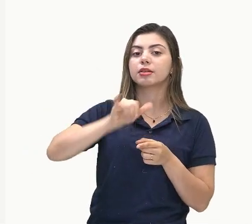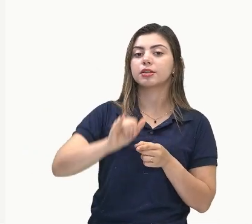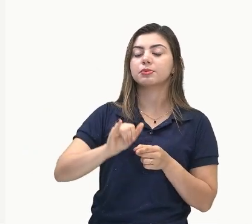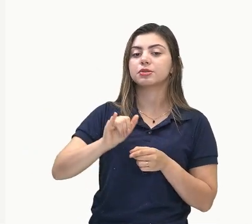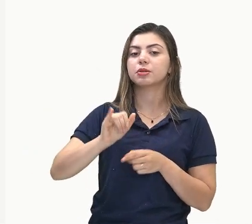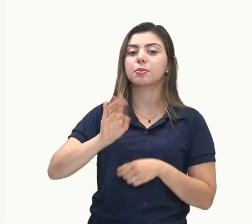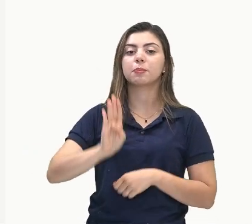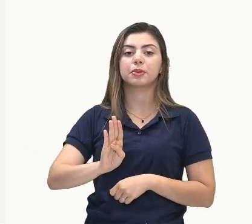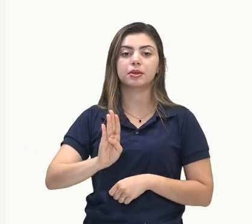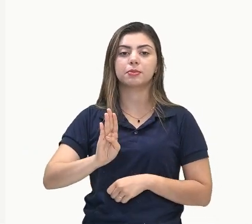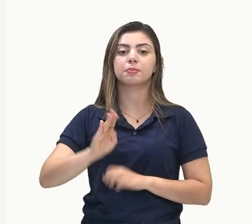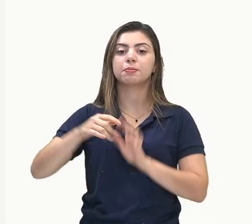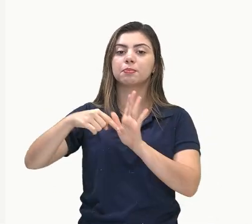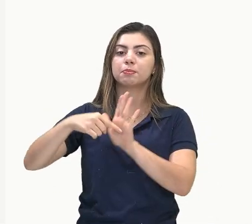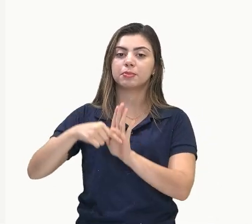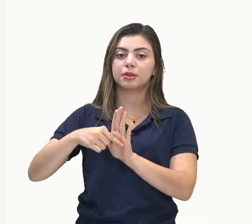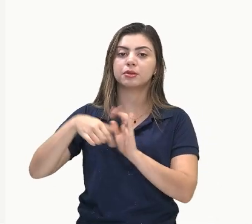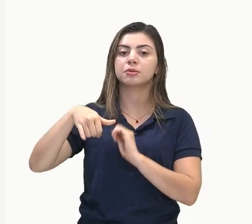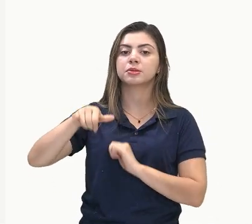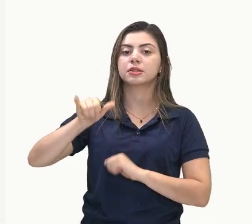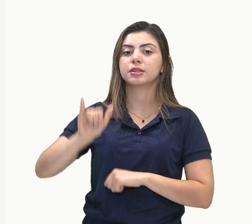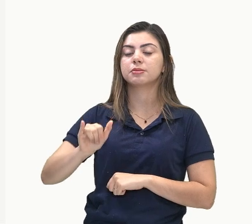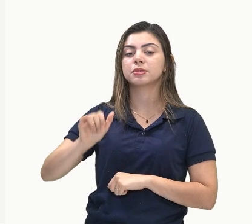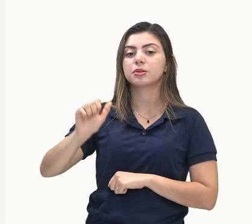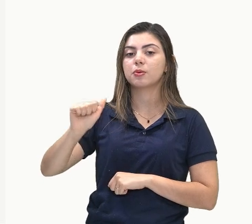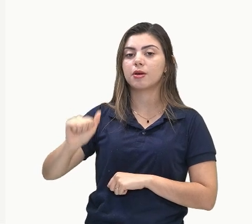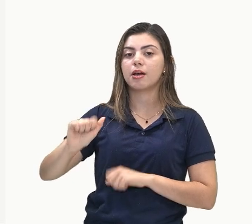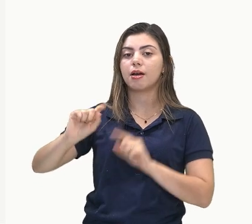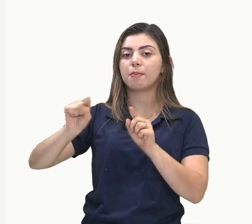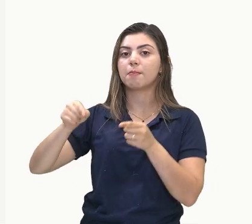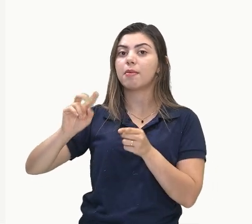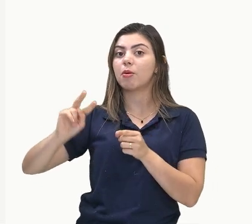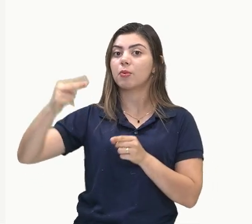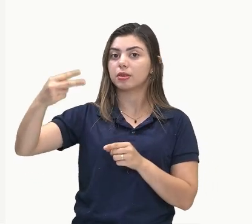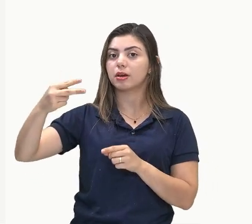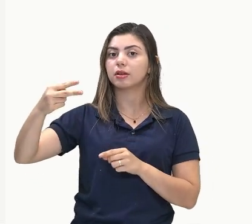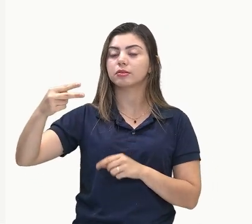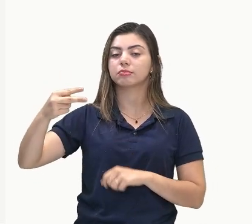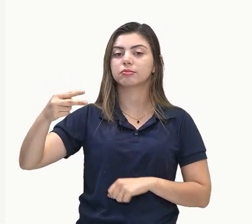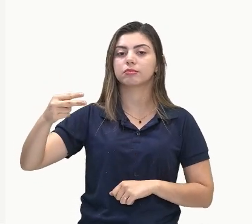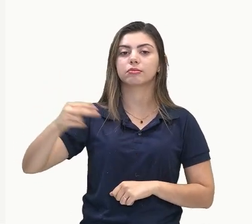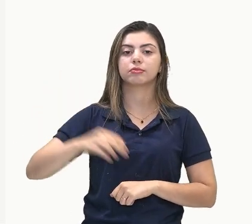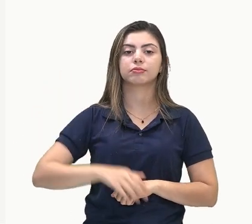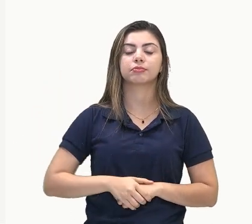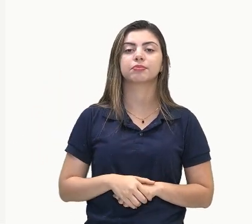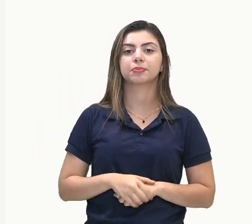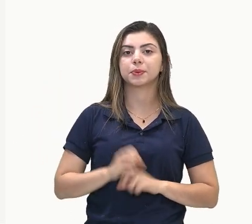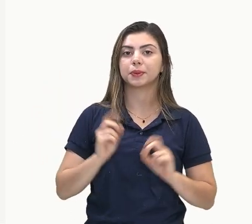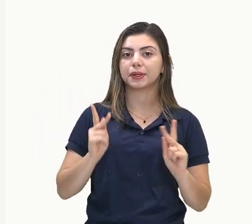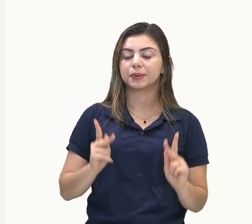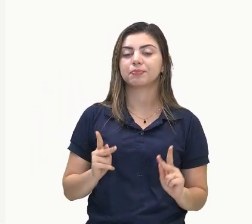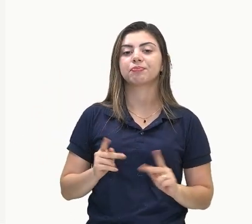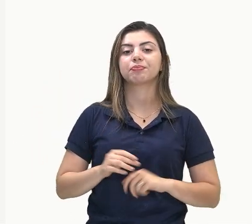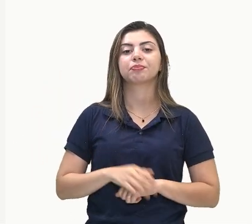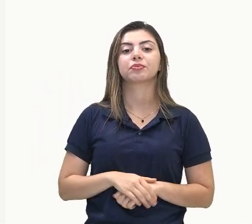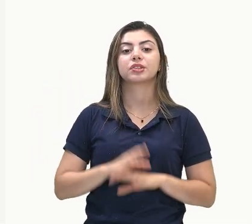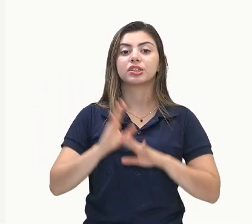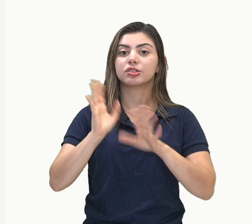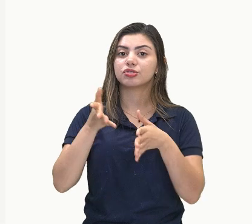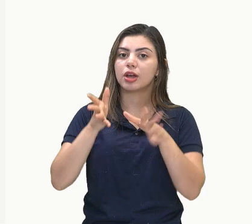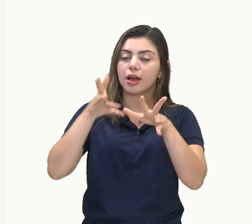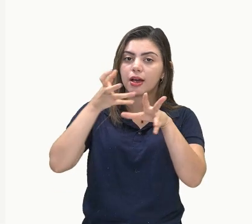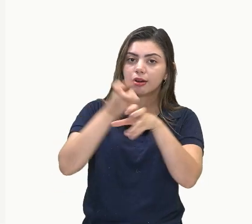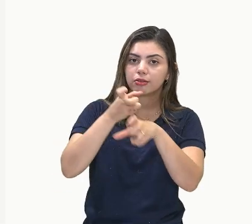yb menos ya ao quadrado. Beleza. Aí calculamos a